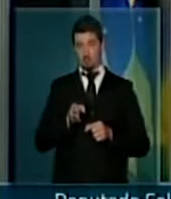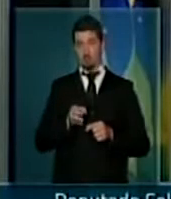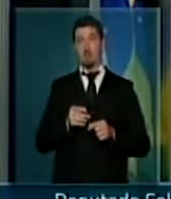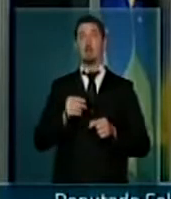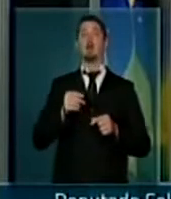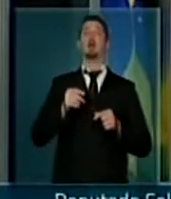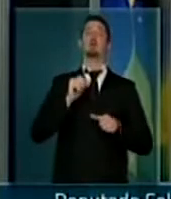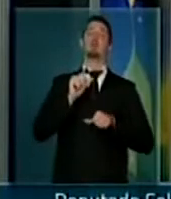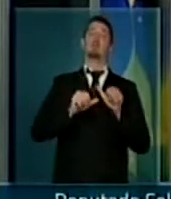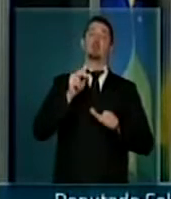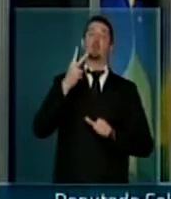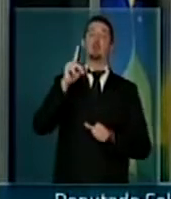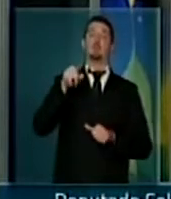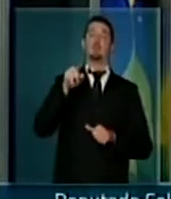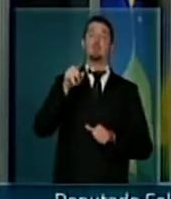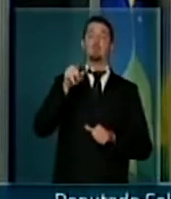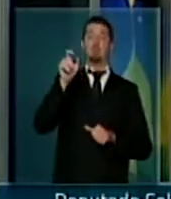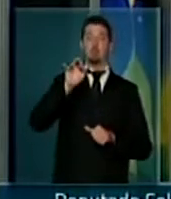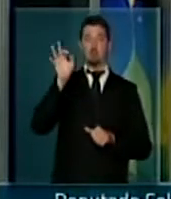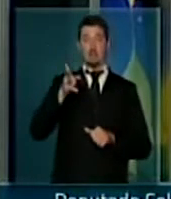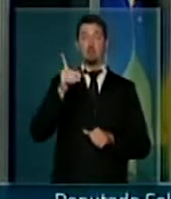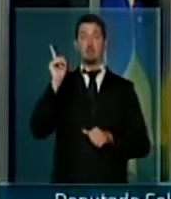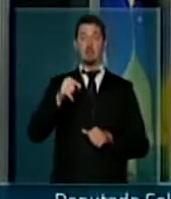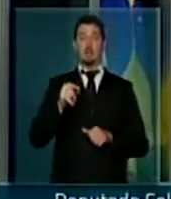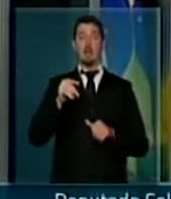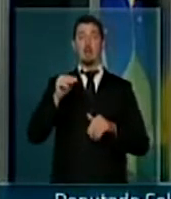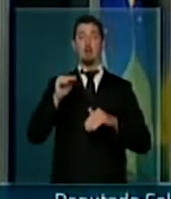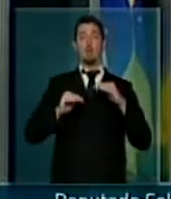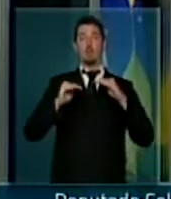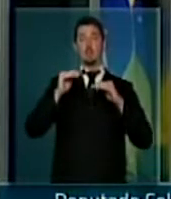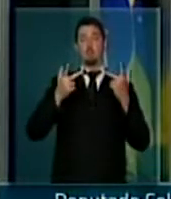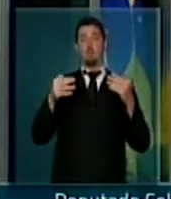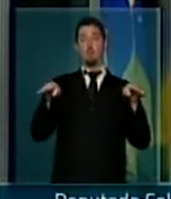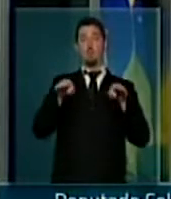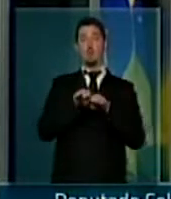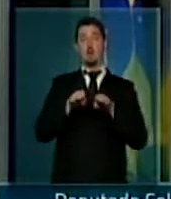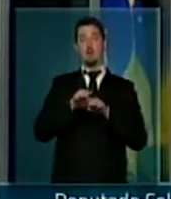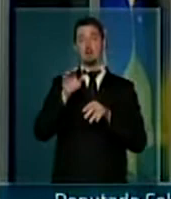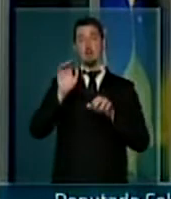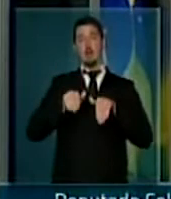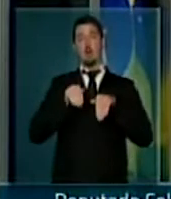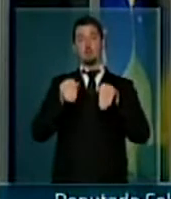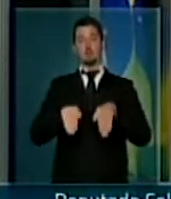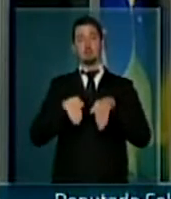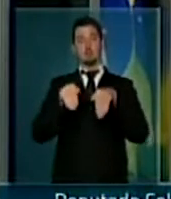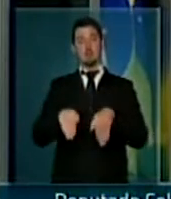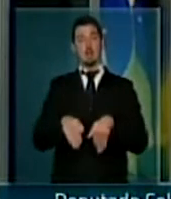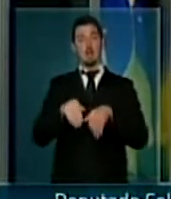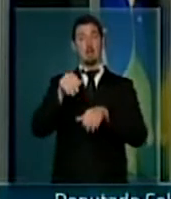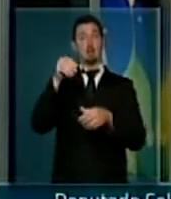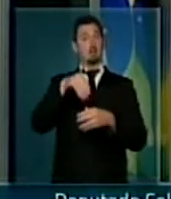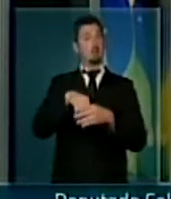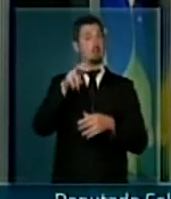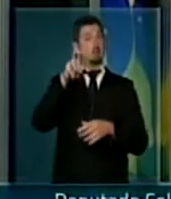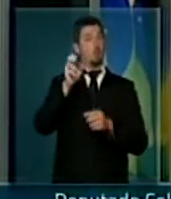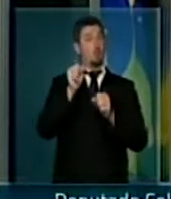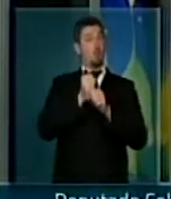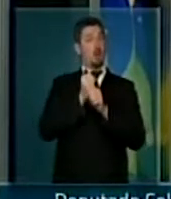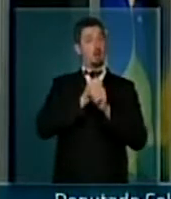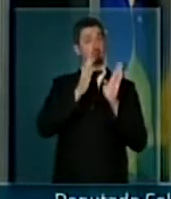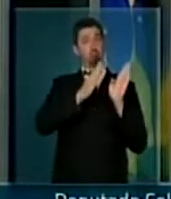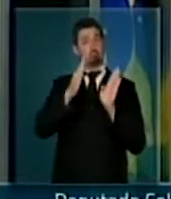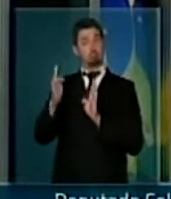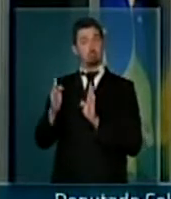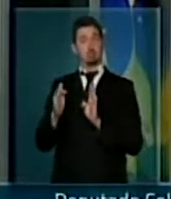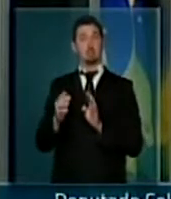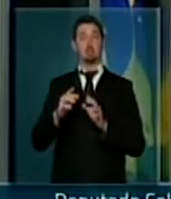para 2%, o atual nível da Austrália, num prazo de 5 anos. A redução